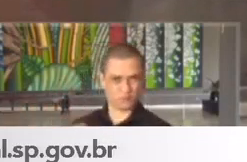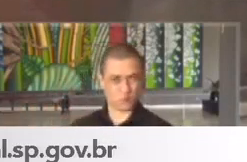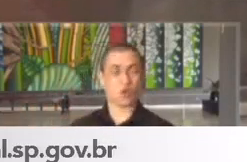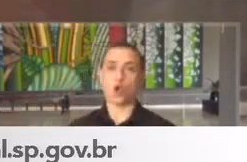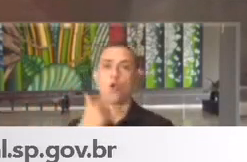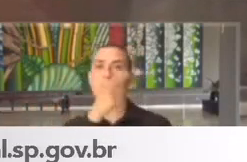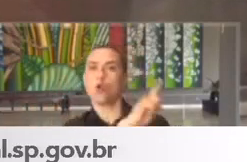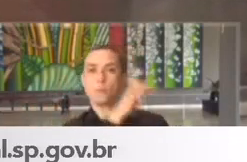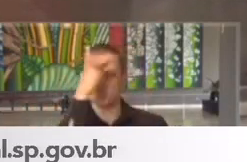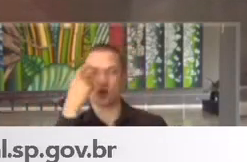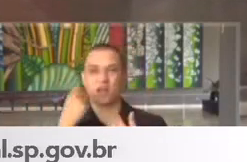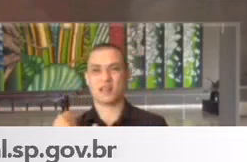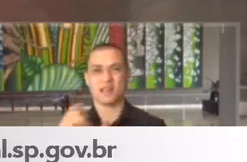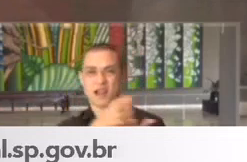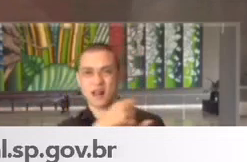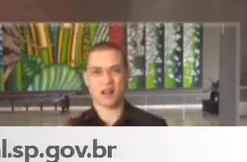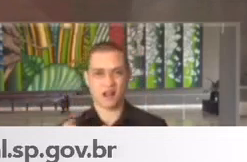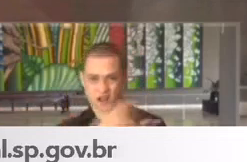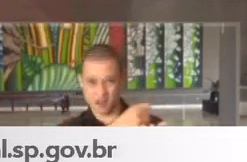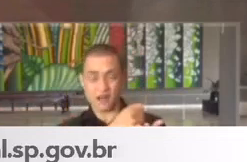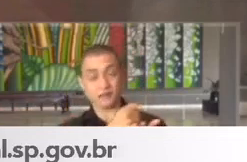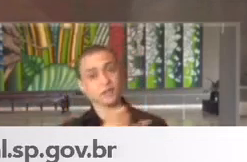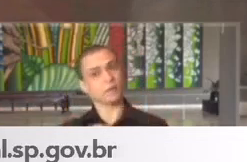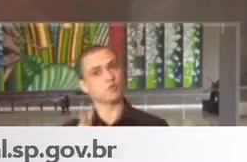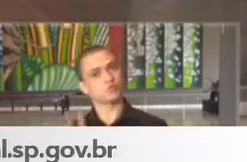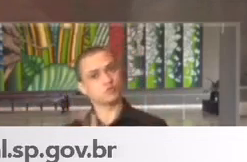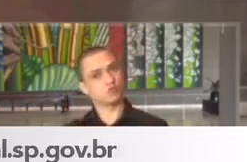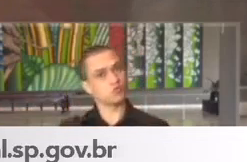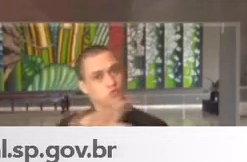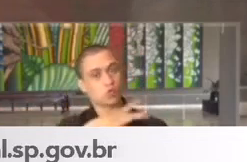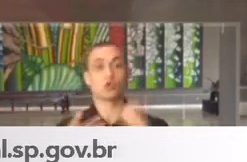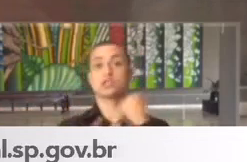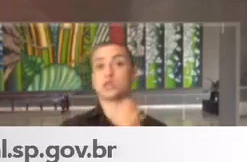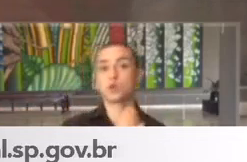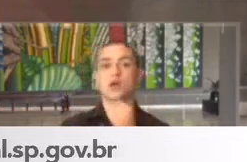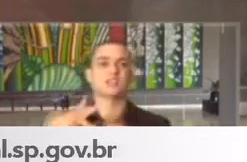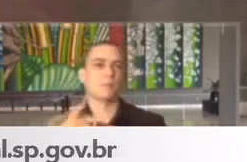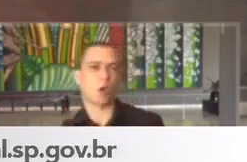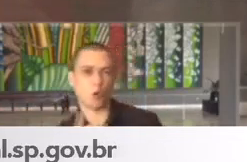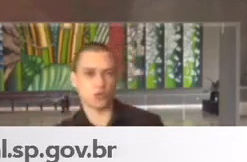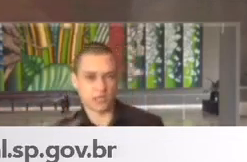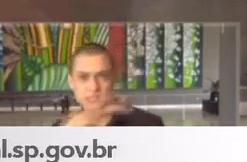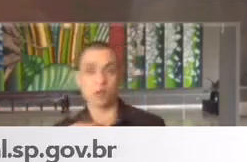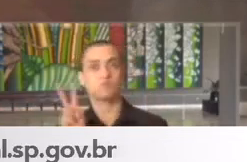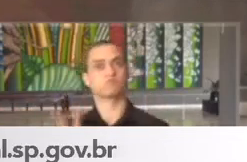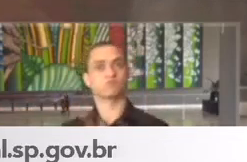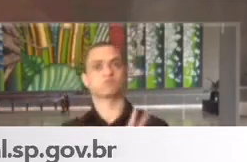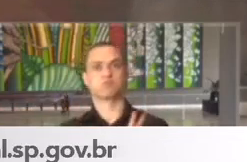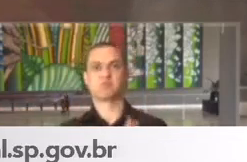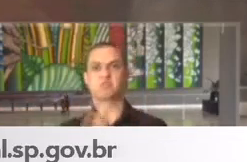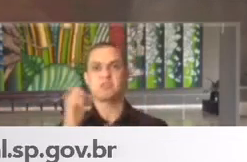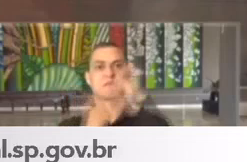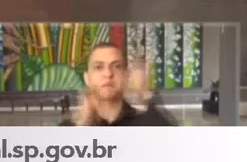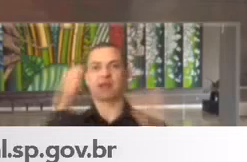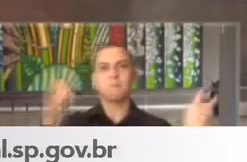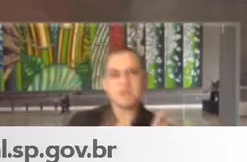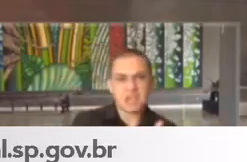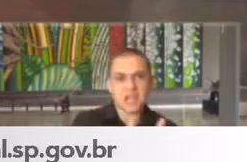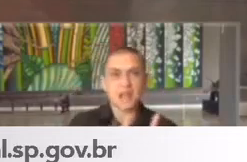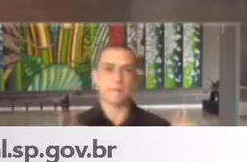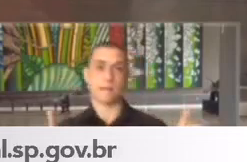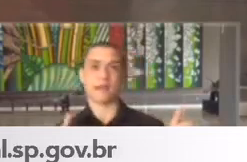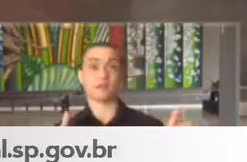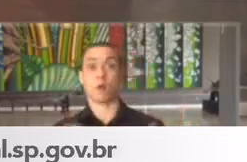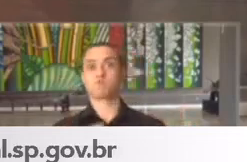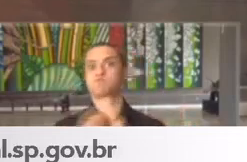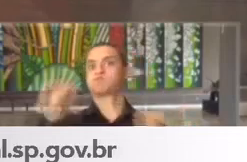fazem transporte, logística, segurança e manutenção dessas fábricas, sejam pequenas, médias ou grandes, na produção